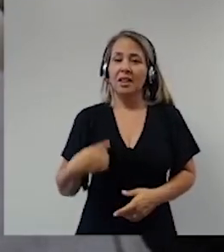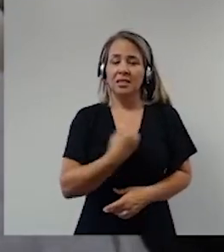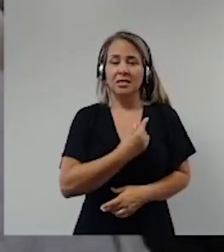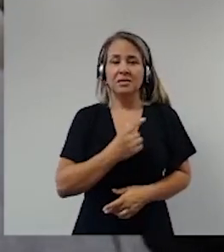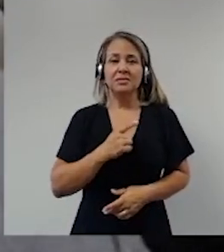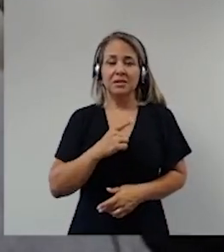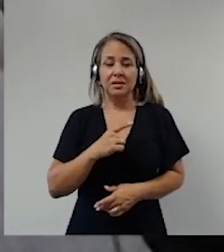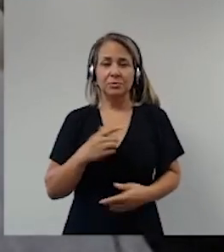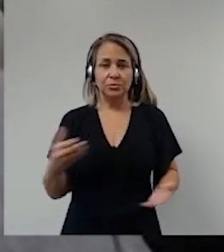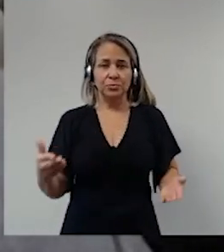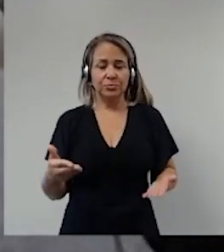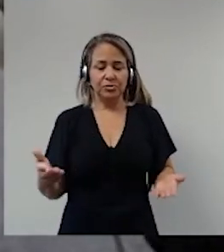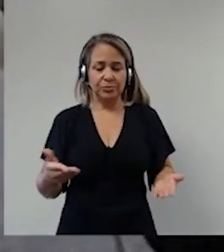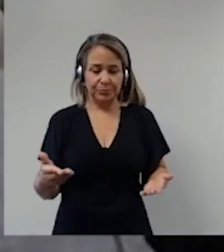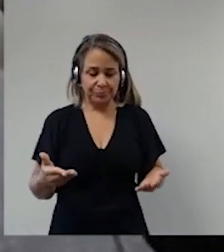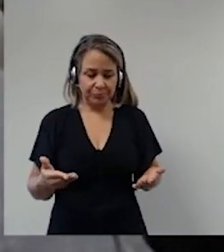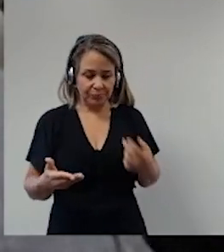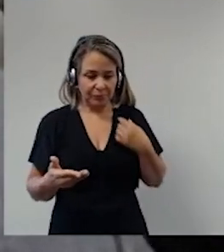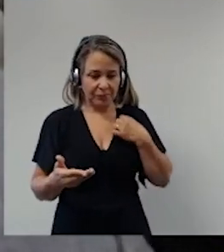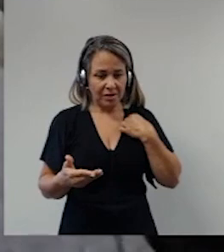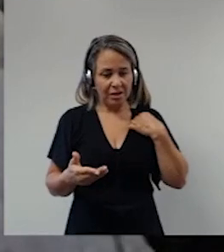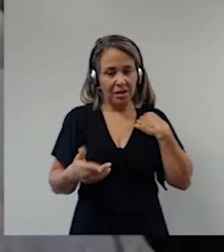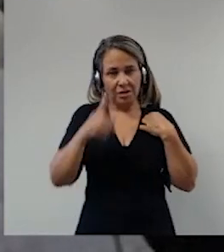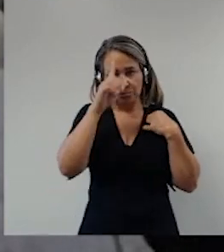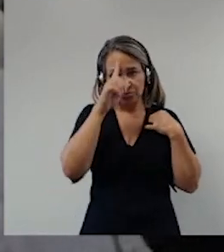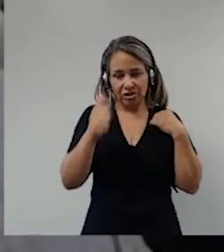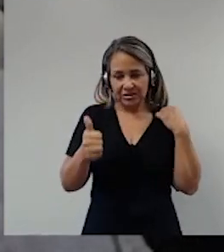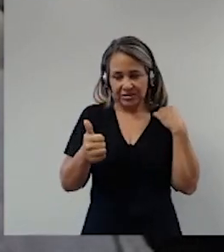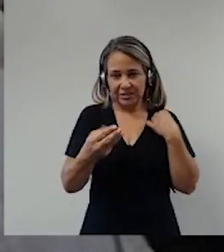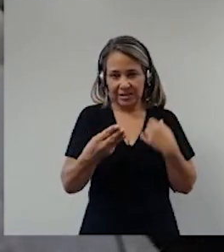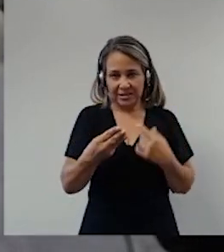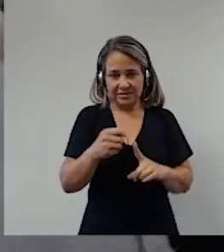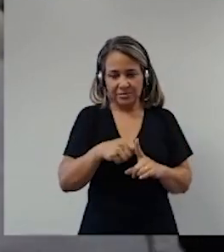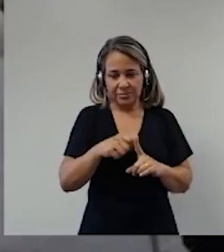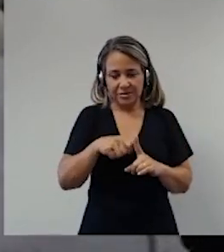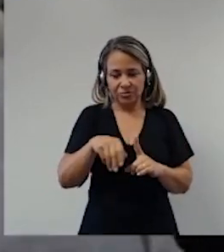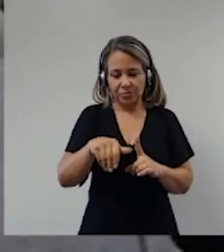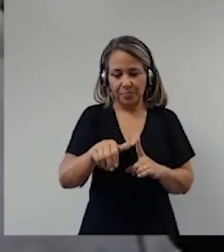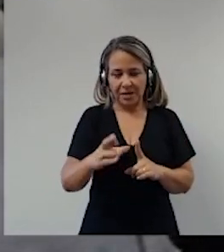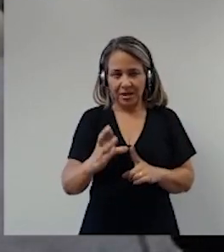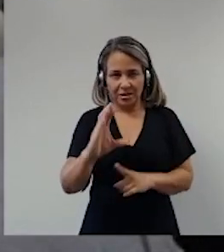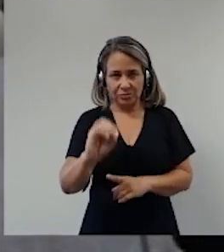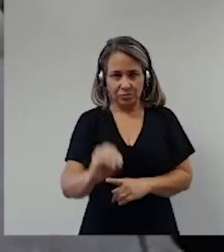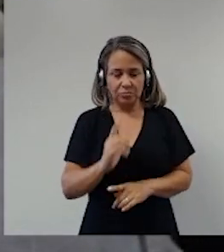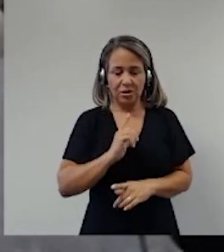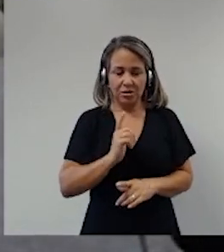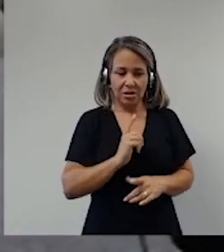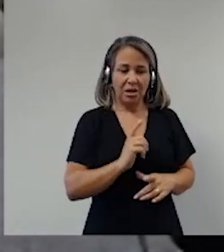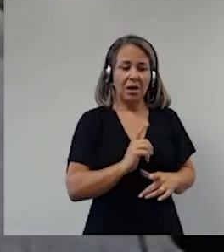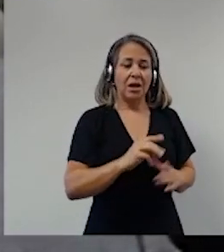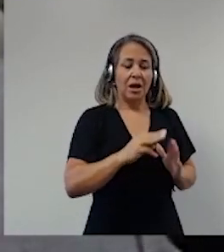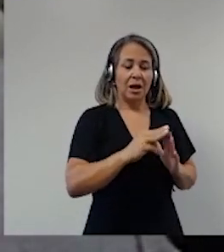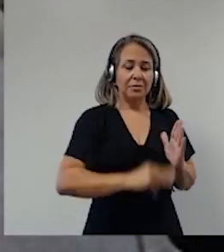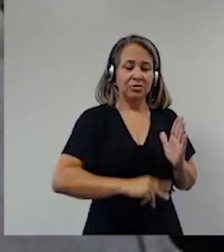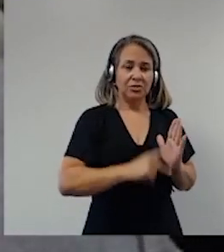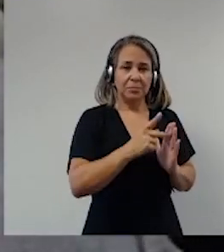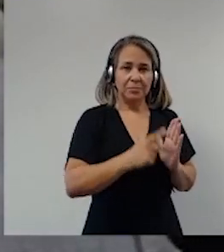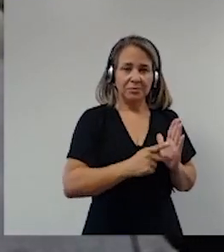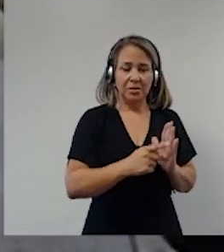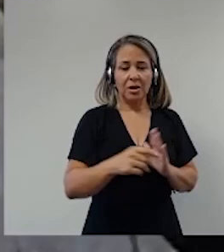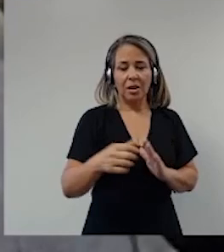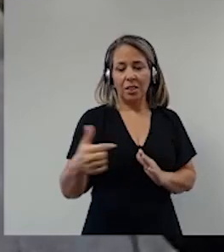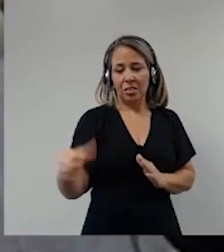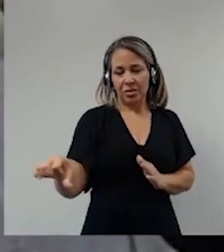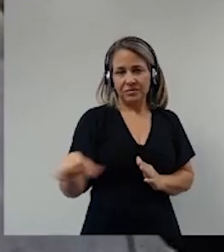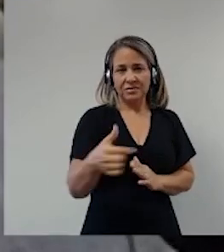temos aqui, em 13 de março de 2020, a edição da medida provisória 924,